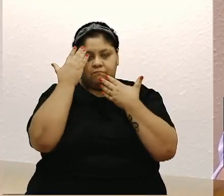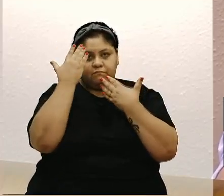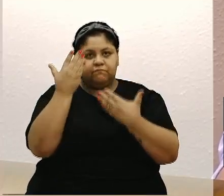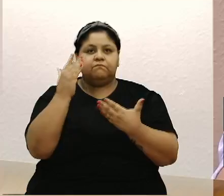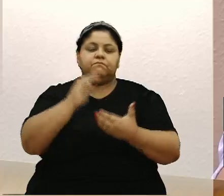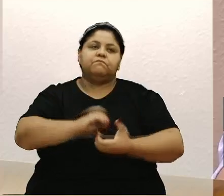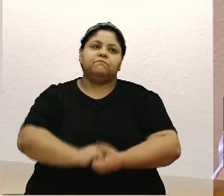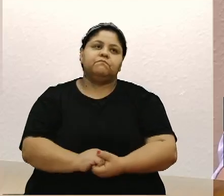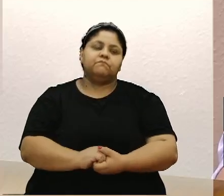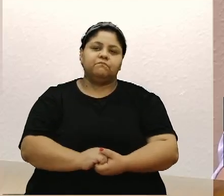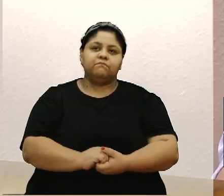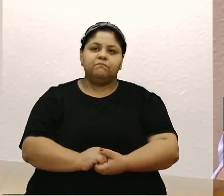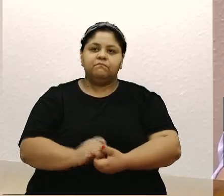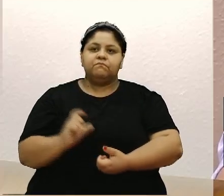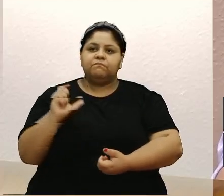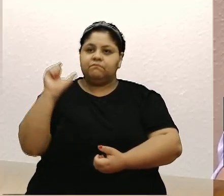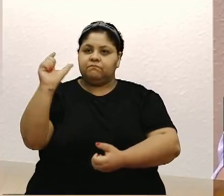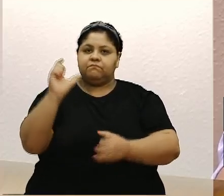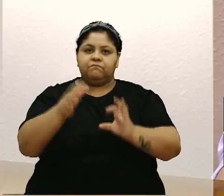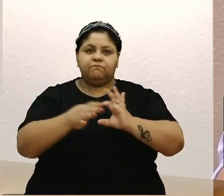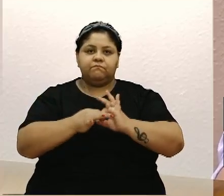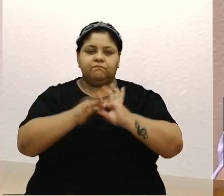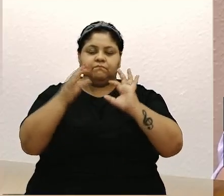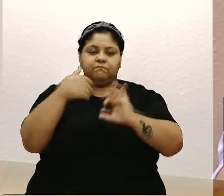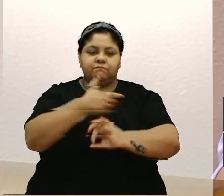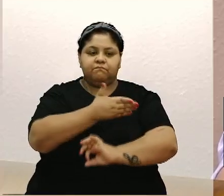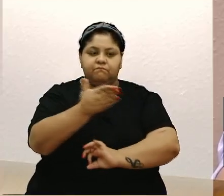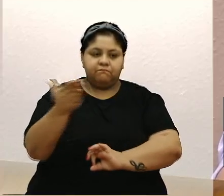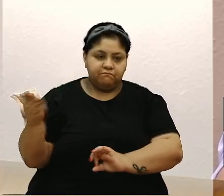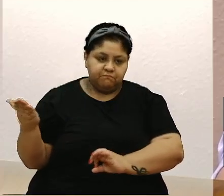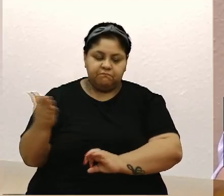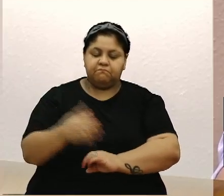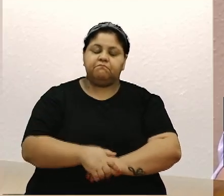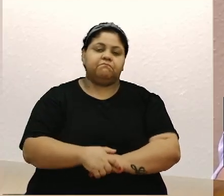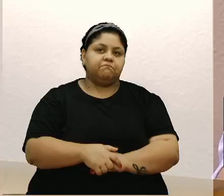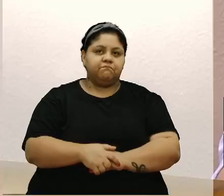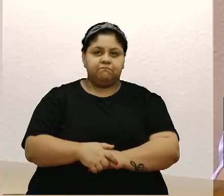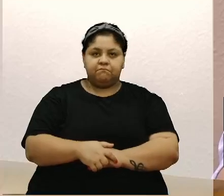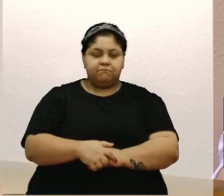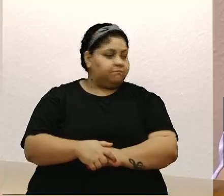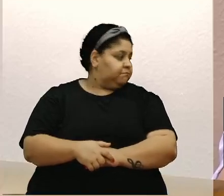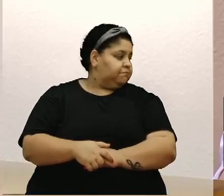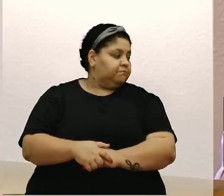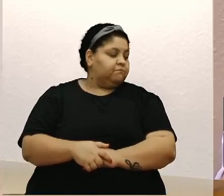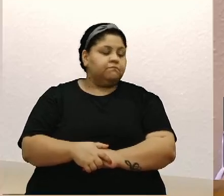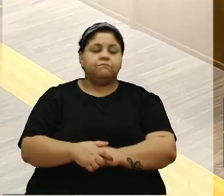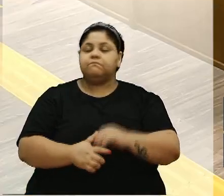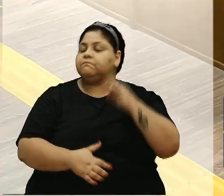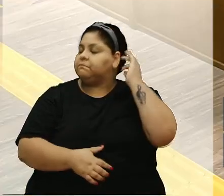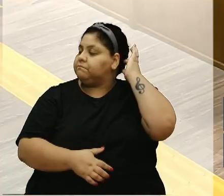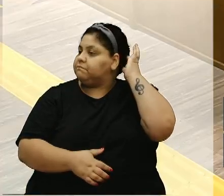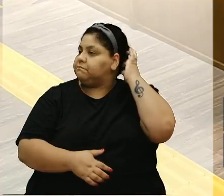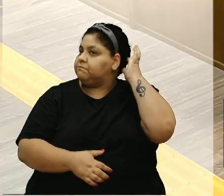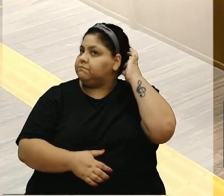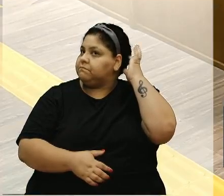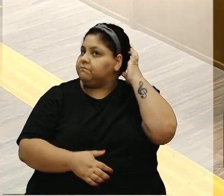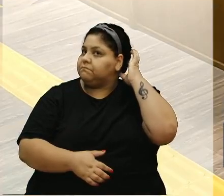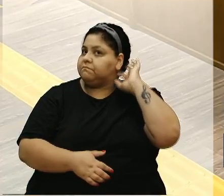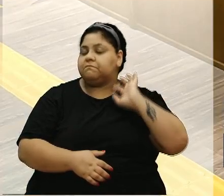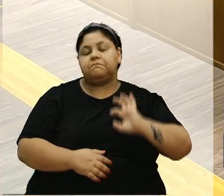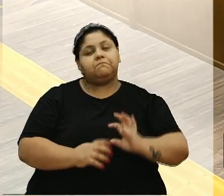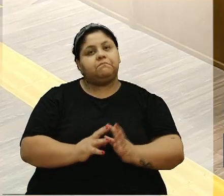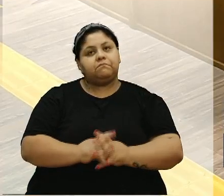de congratulações. A palavra está à disposição das senhoras vereadoras e dos senhores vereadores. Peço a palavra,